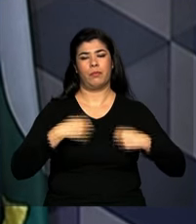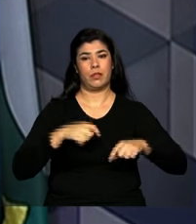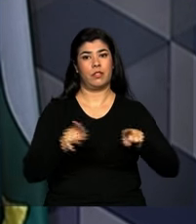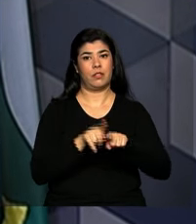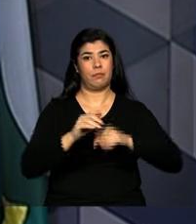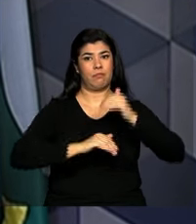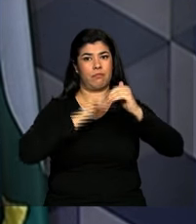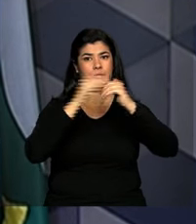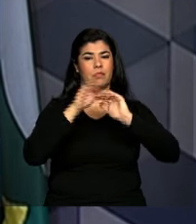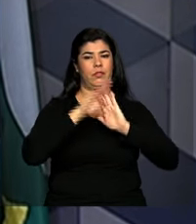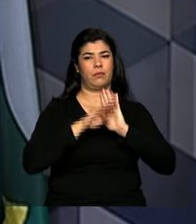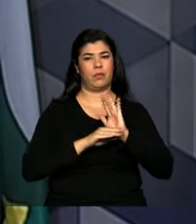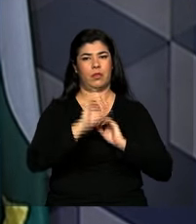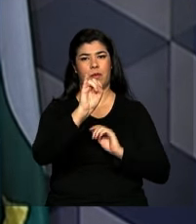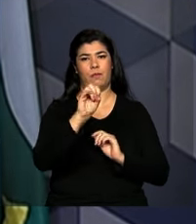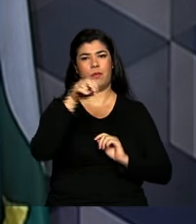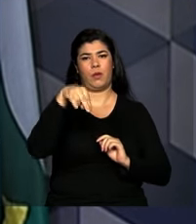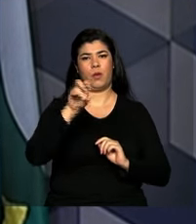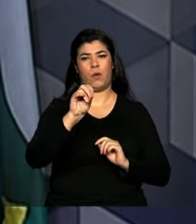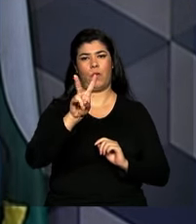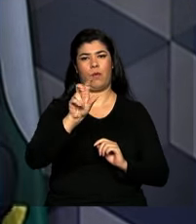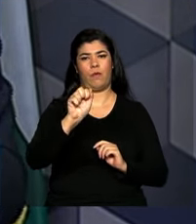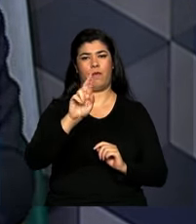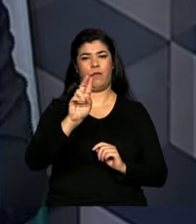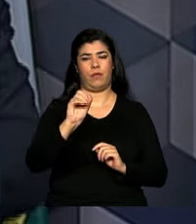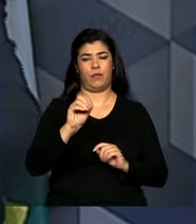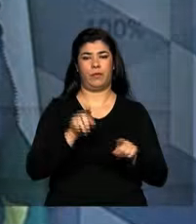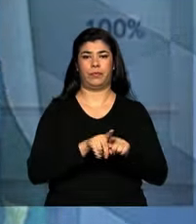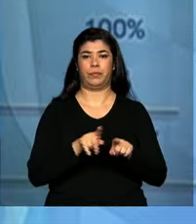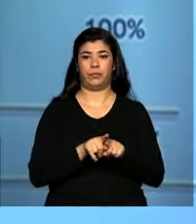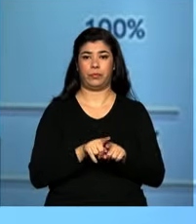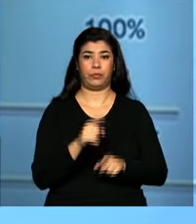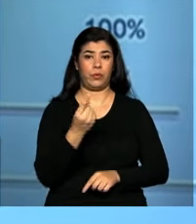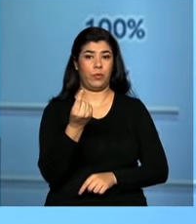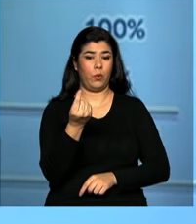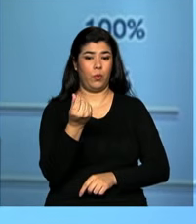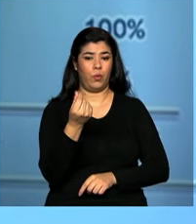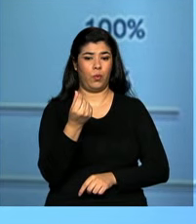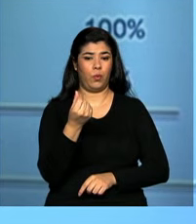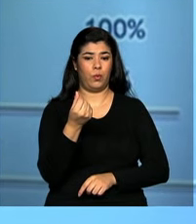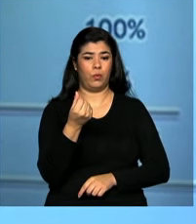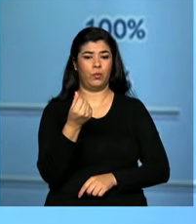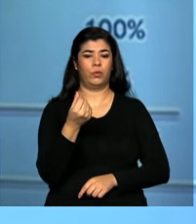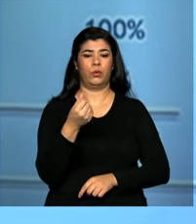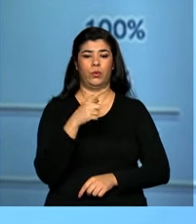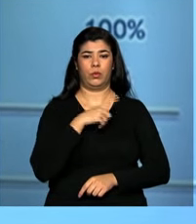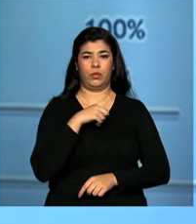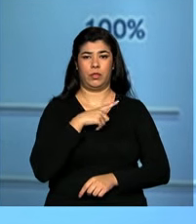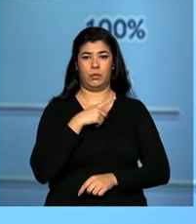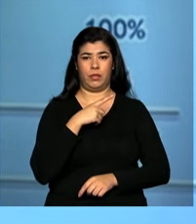Inovagro. Custeio e comercialização, a gente tem aí